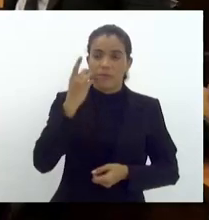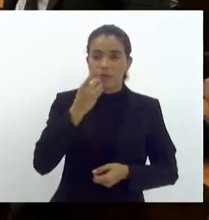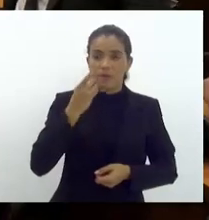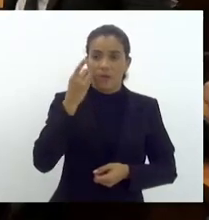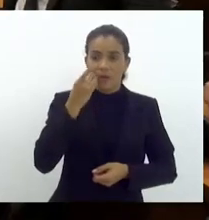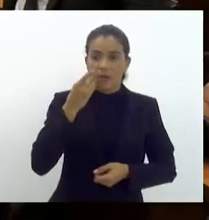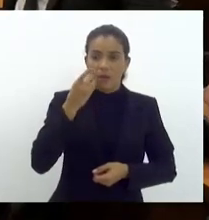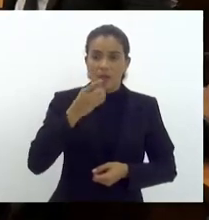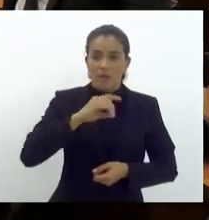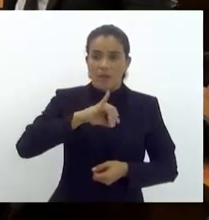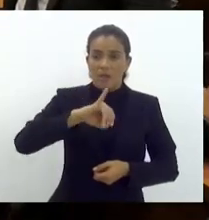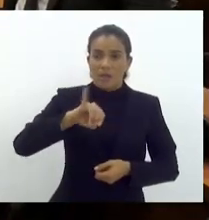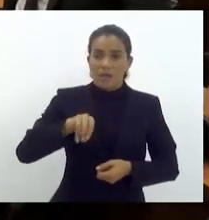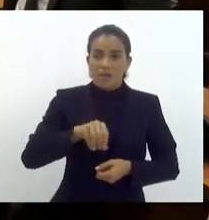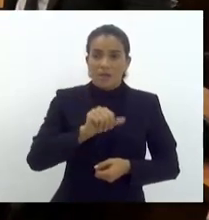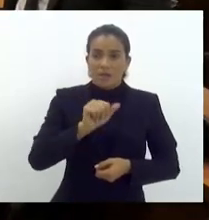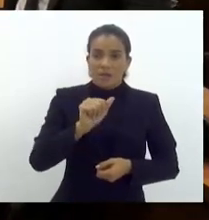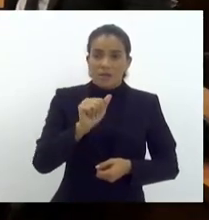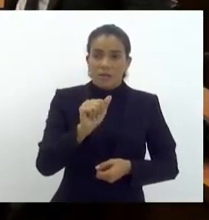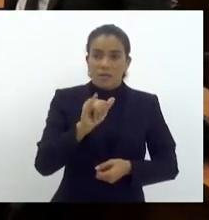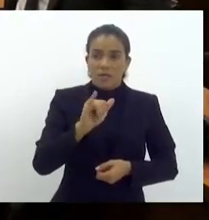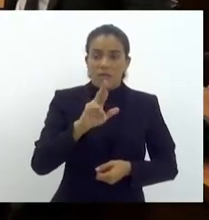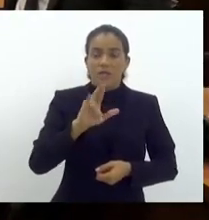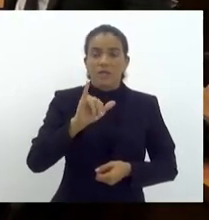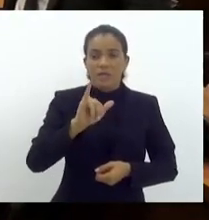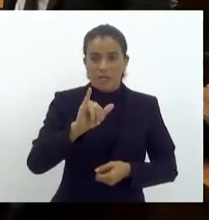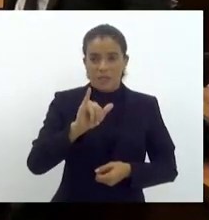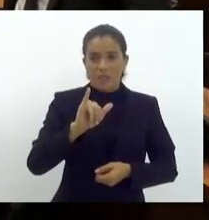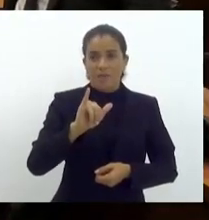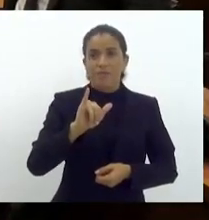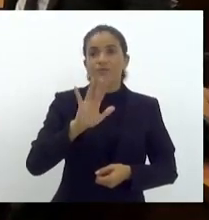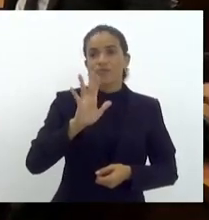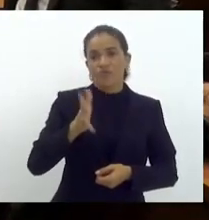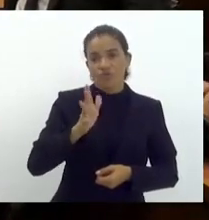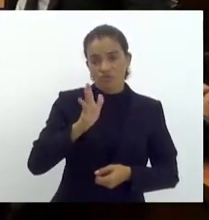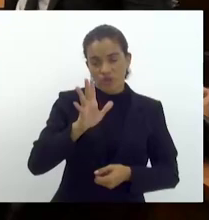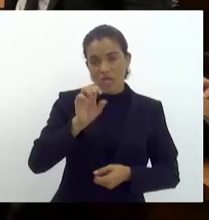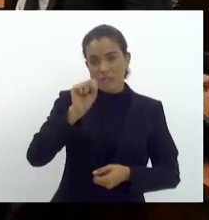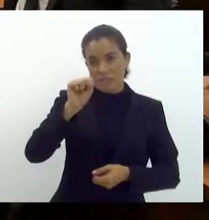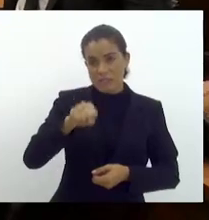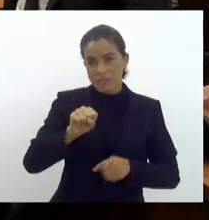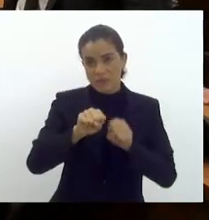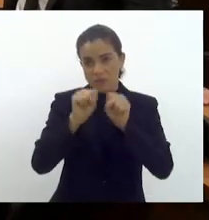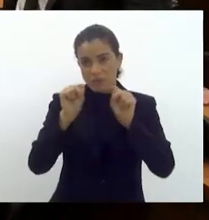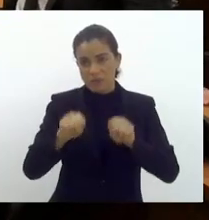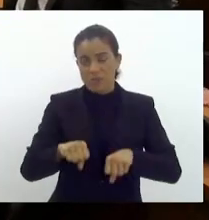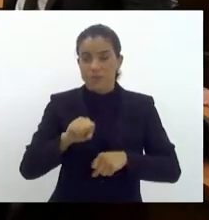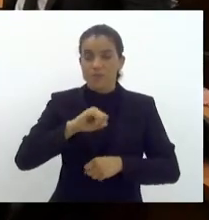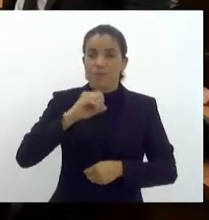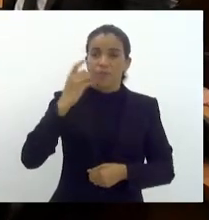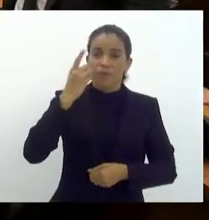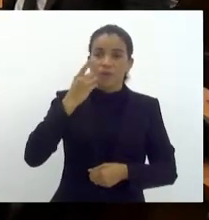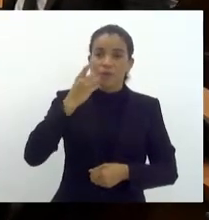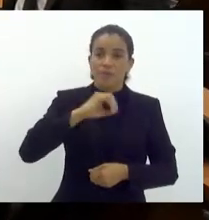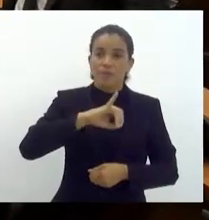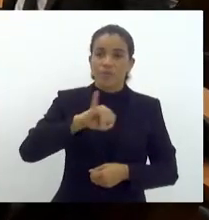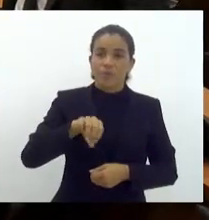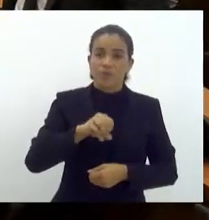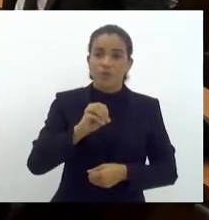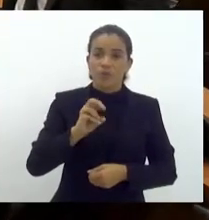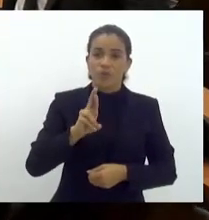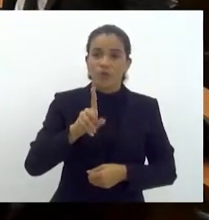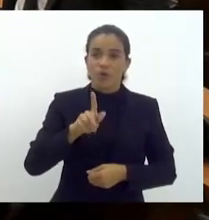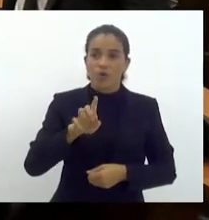Deputado Jari Oliveira também já deu sim aqui no sistema deputado Jorge Felipe